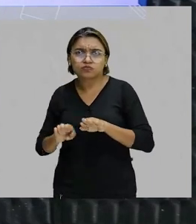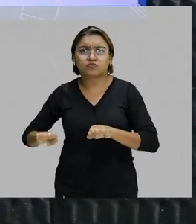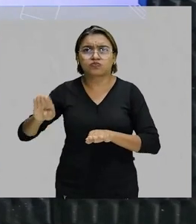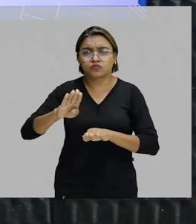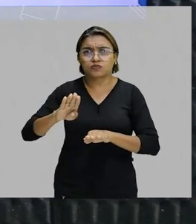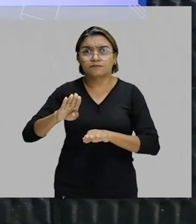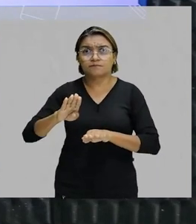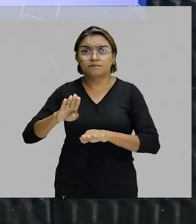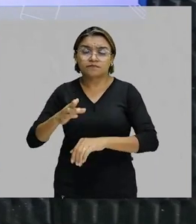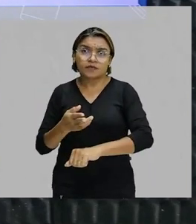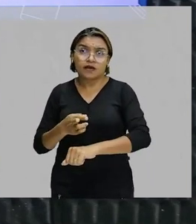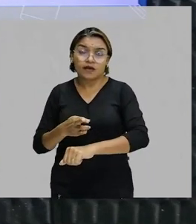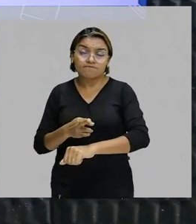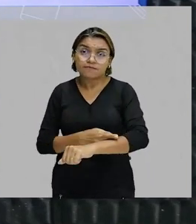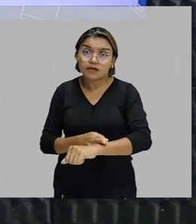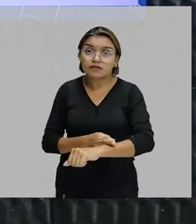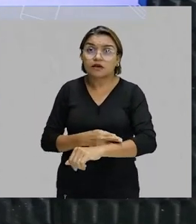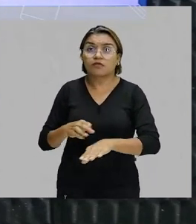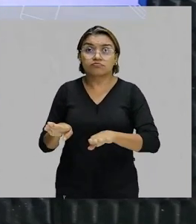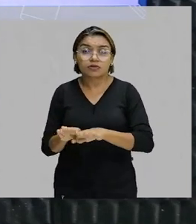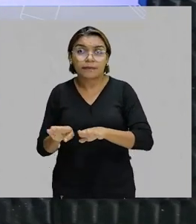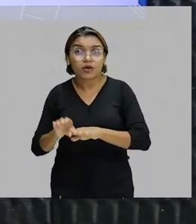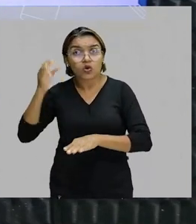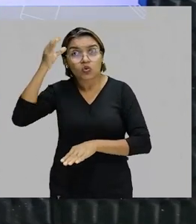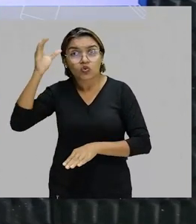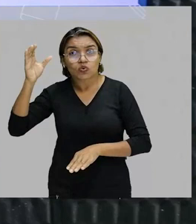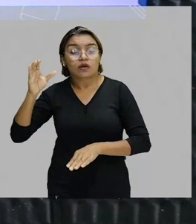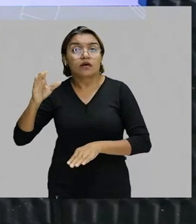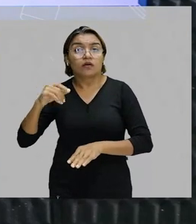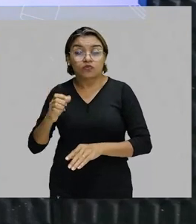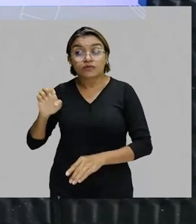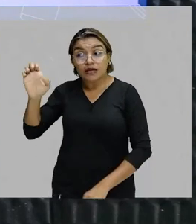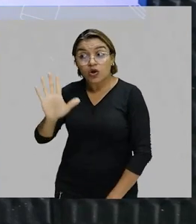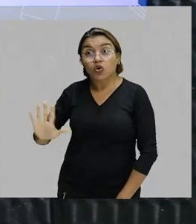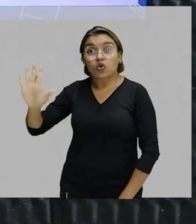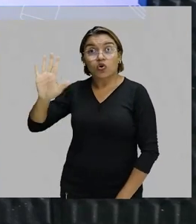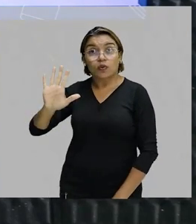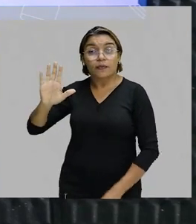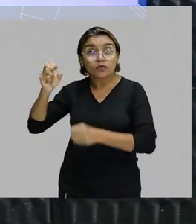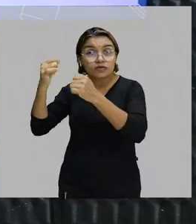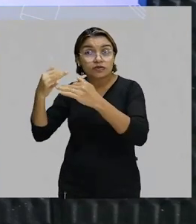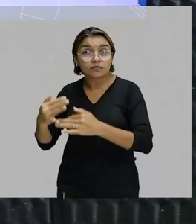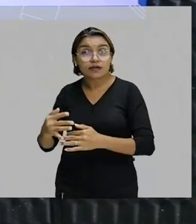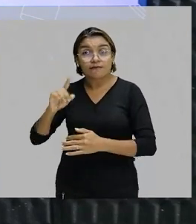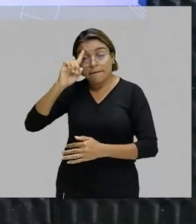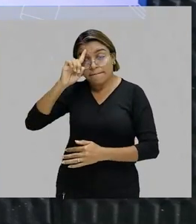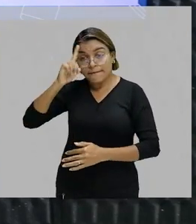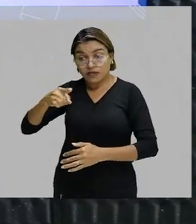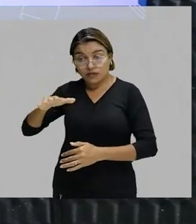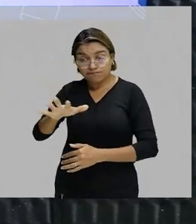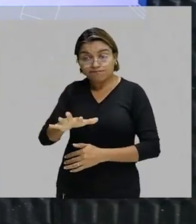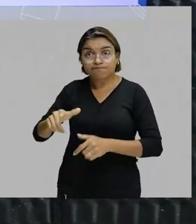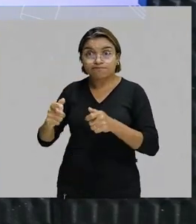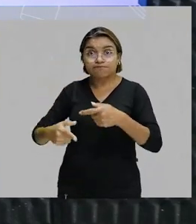quanto cultural que pros europeus justificava a dominação territorial